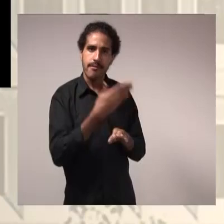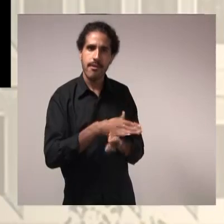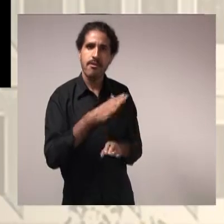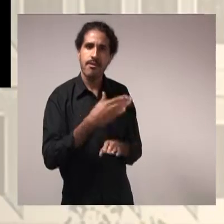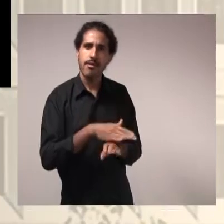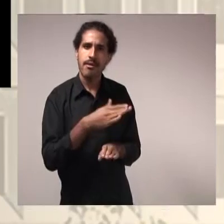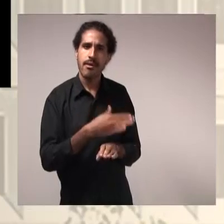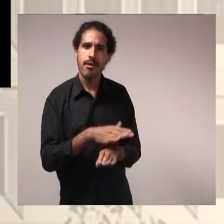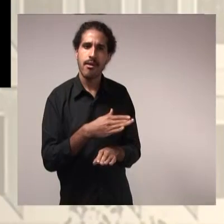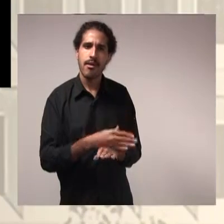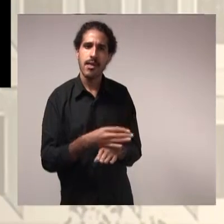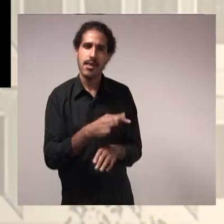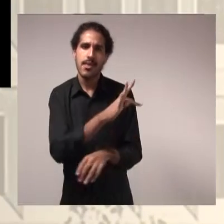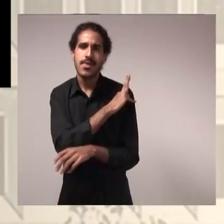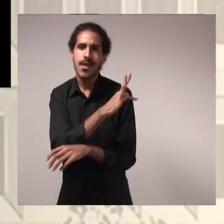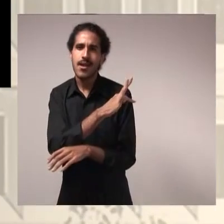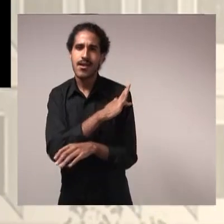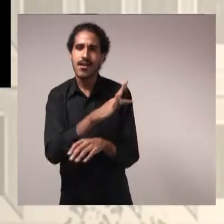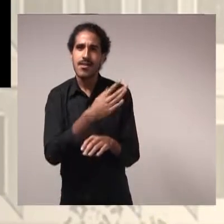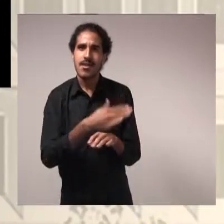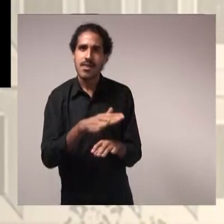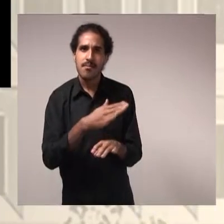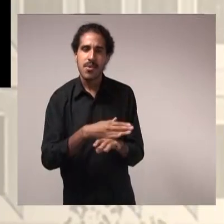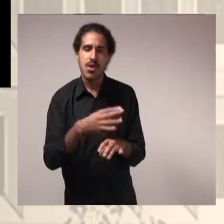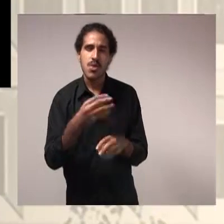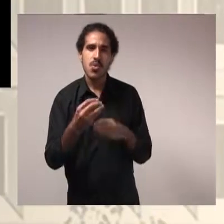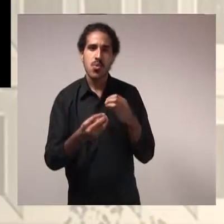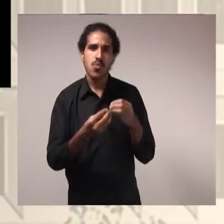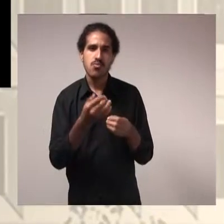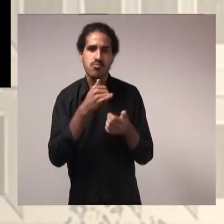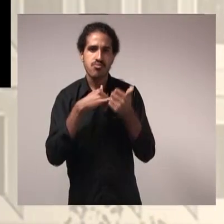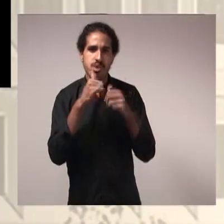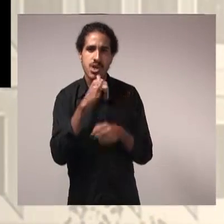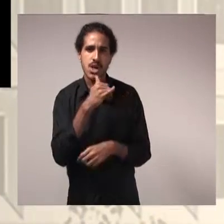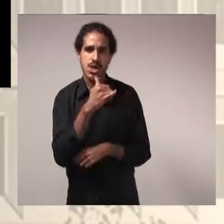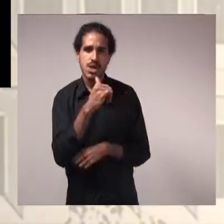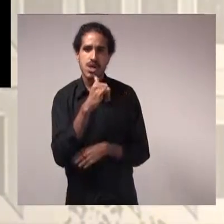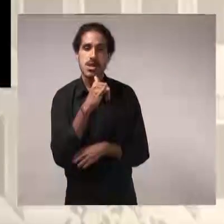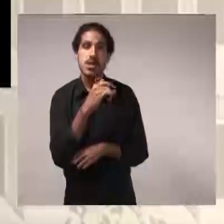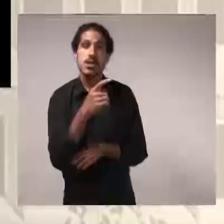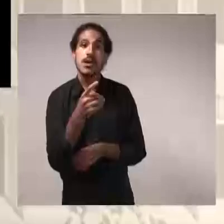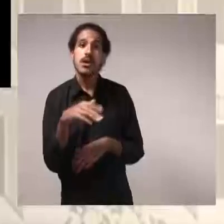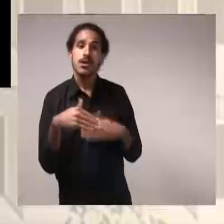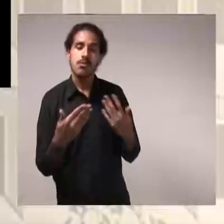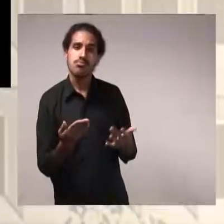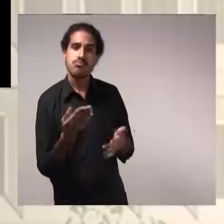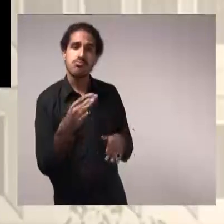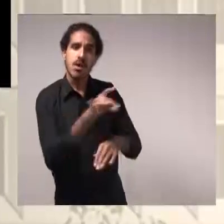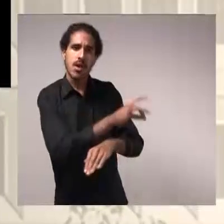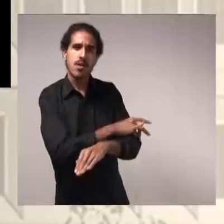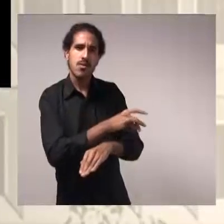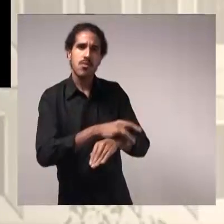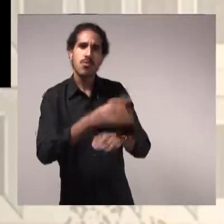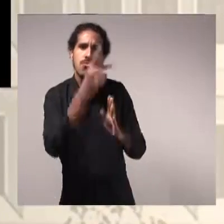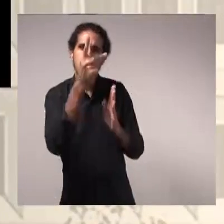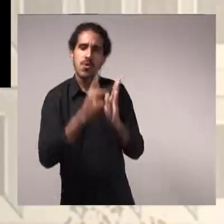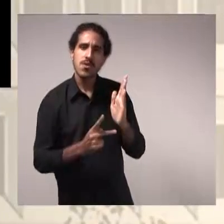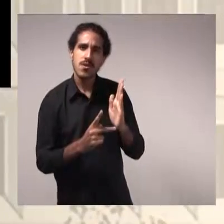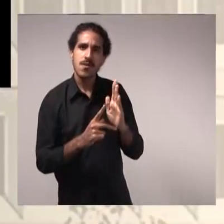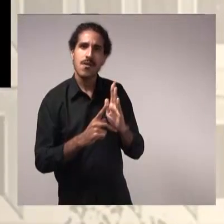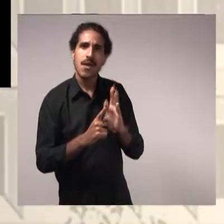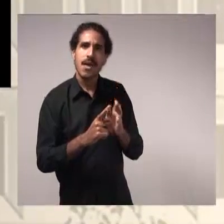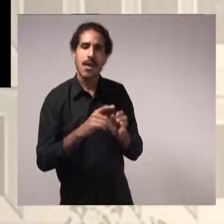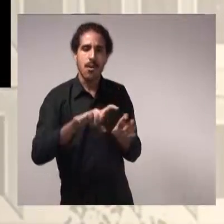é um centro técnico de treinamento em energia. Então, a arquitetura desse projeto ela é toda em bambu e